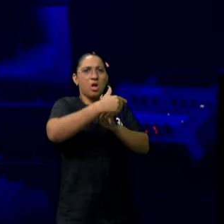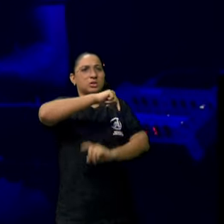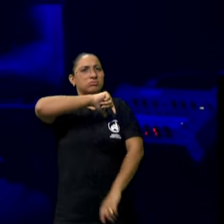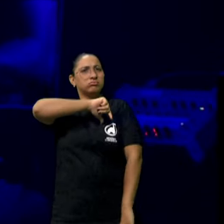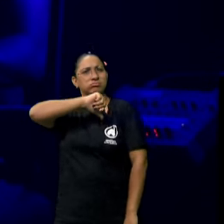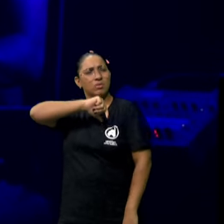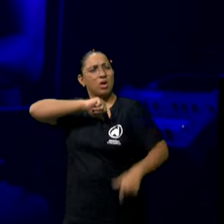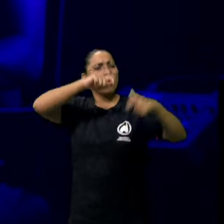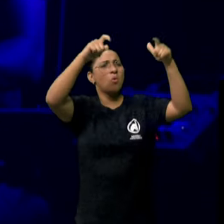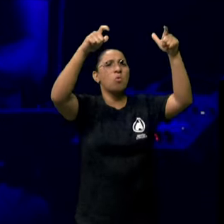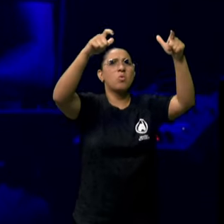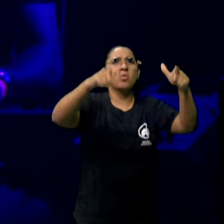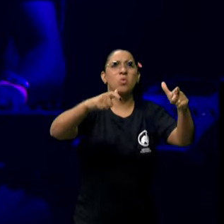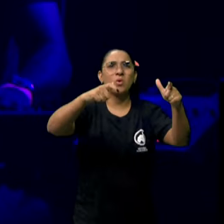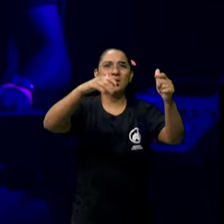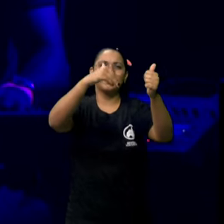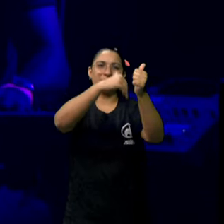esse lugar